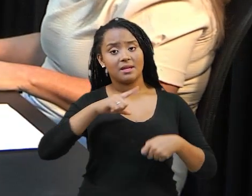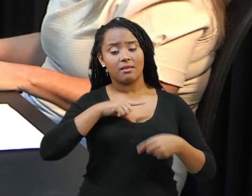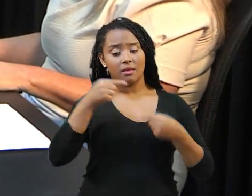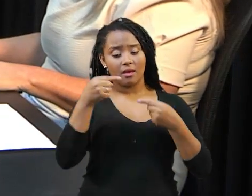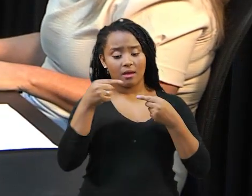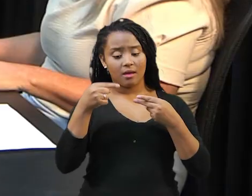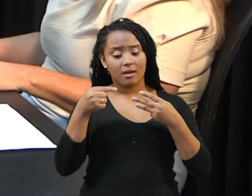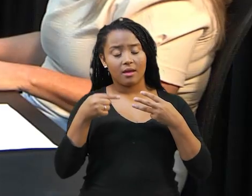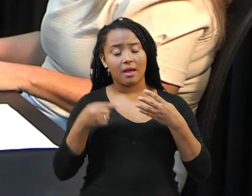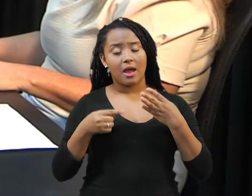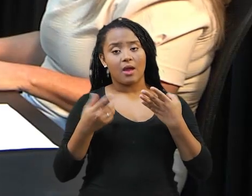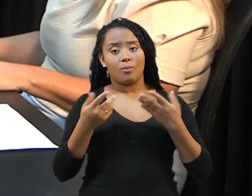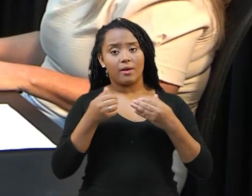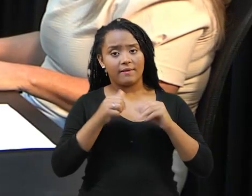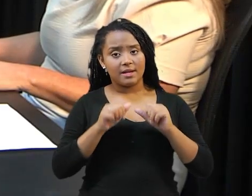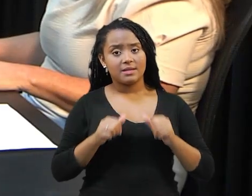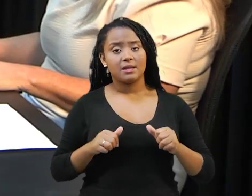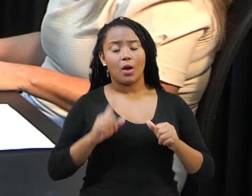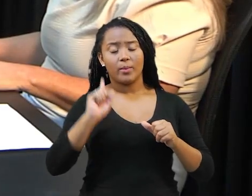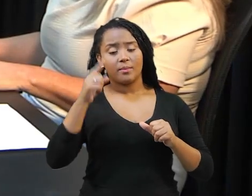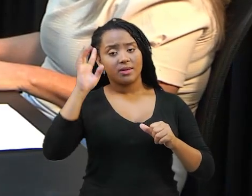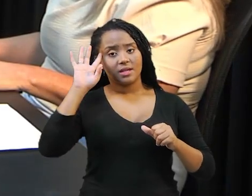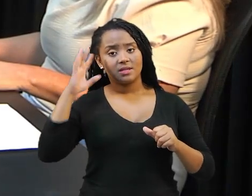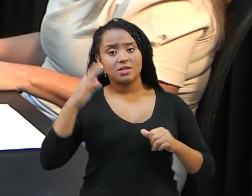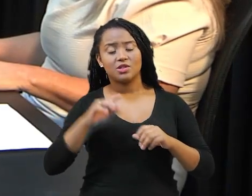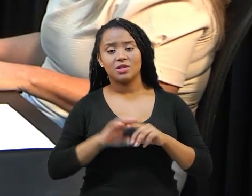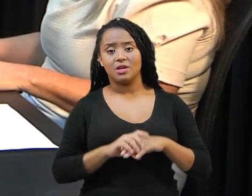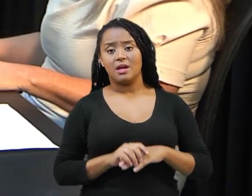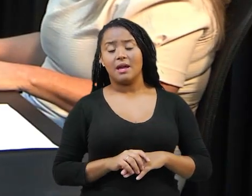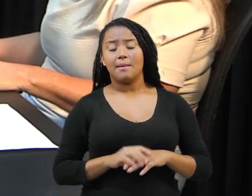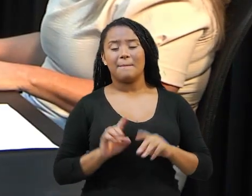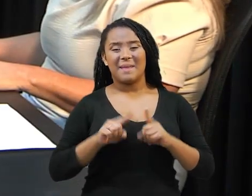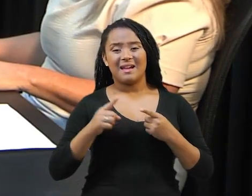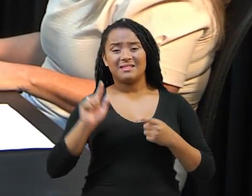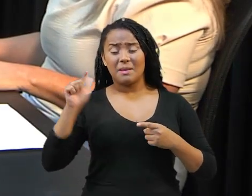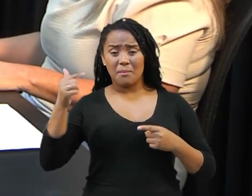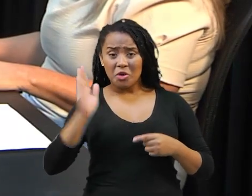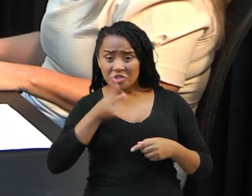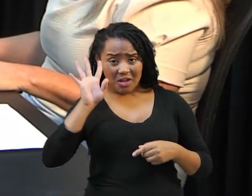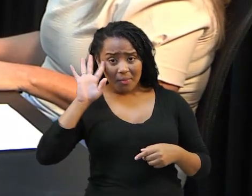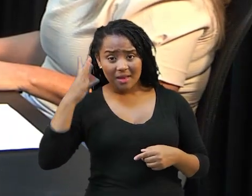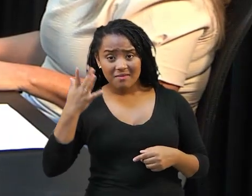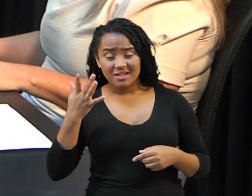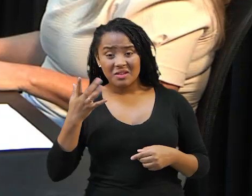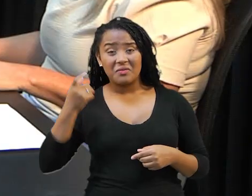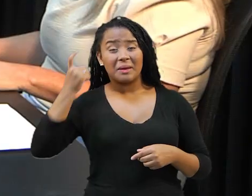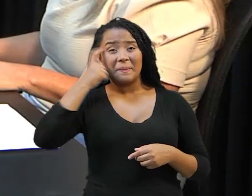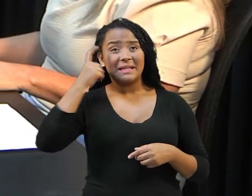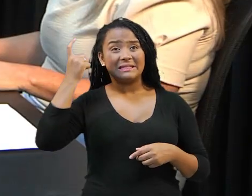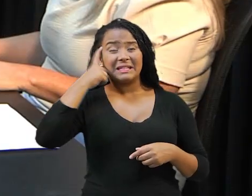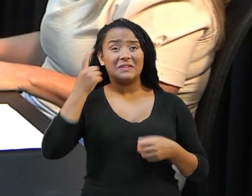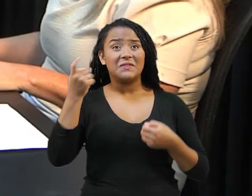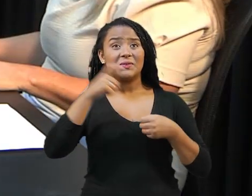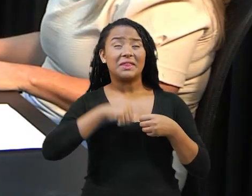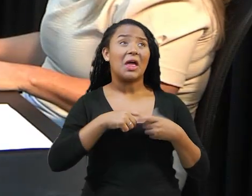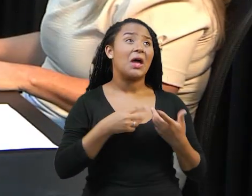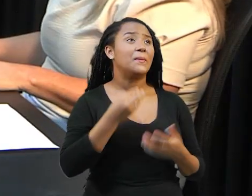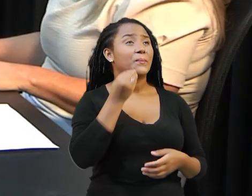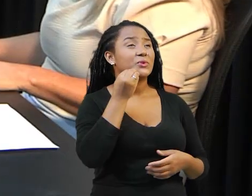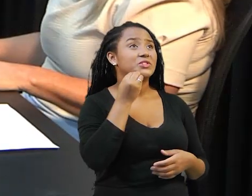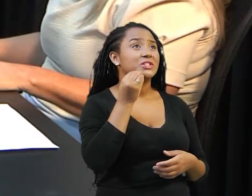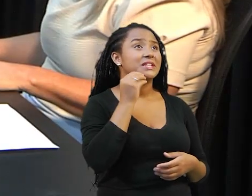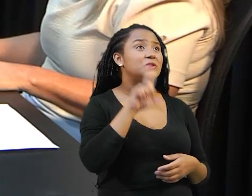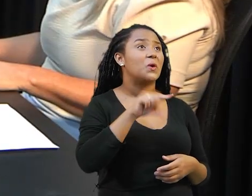e tomar a decisão da melhor forma possível. Mas depois ficar voltando lá e ficar lamentando, não tem jeito, né?